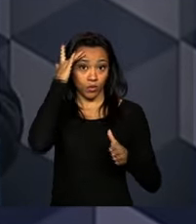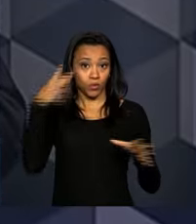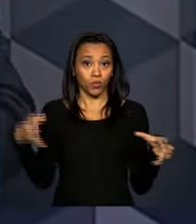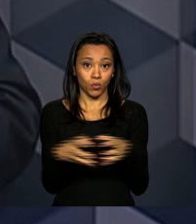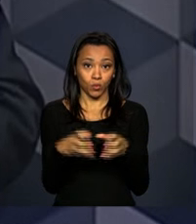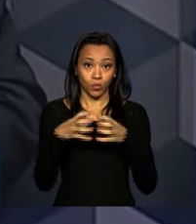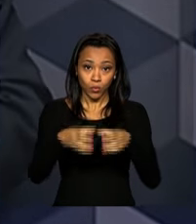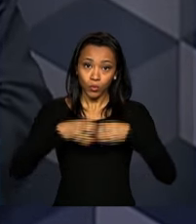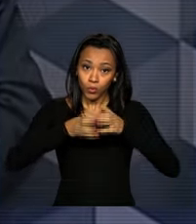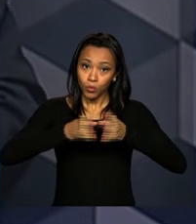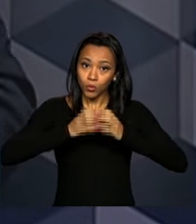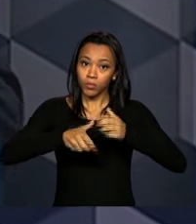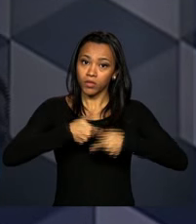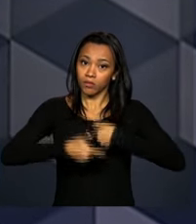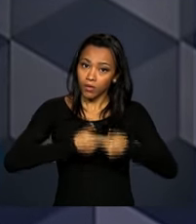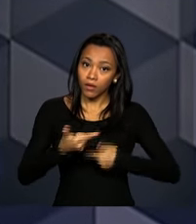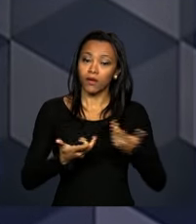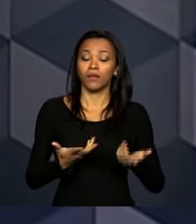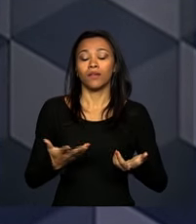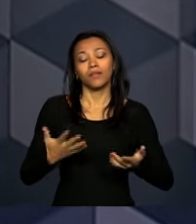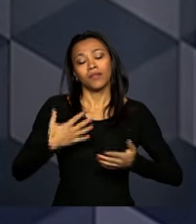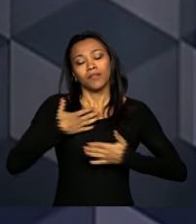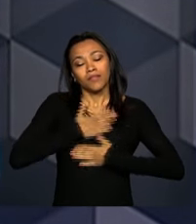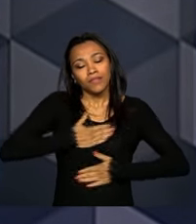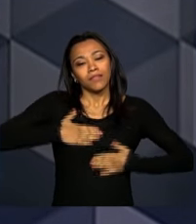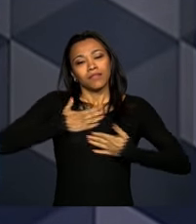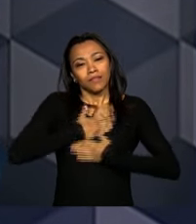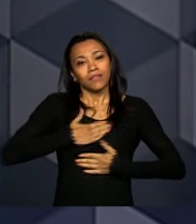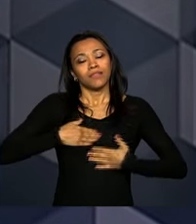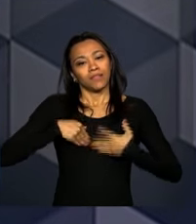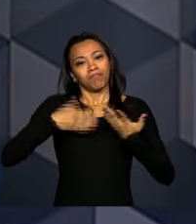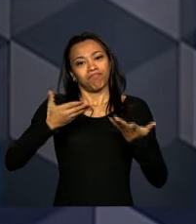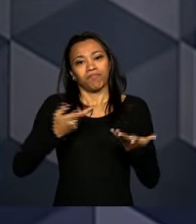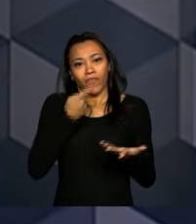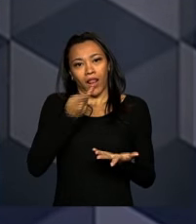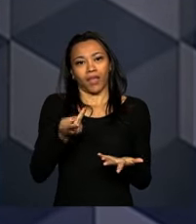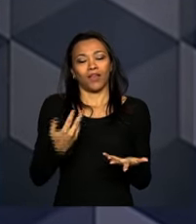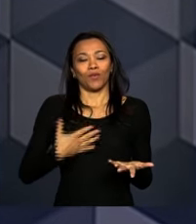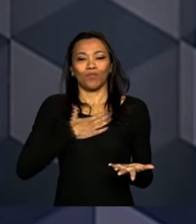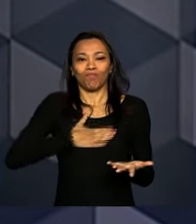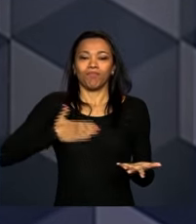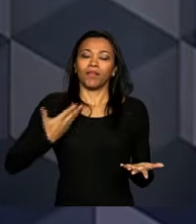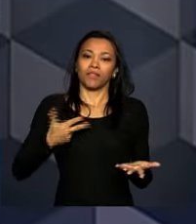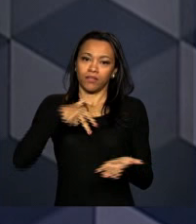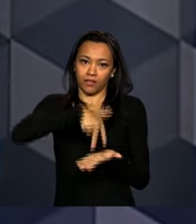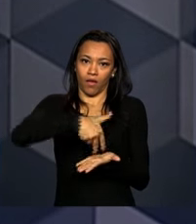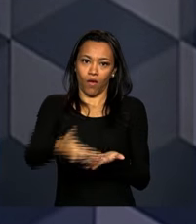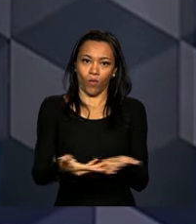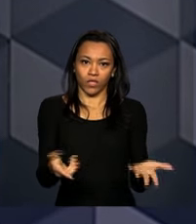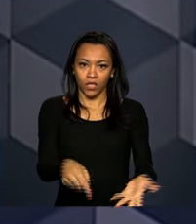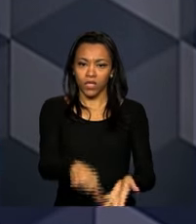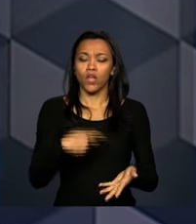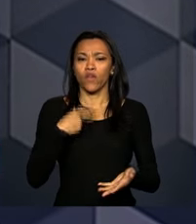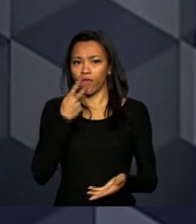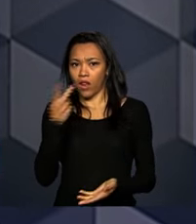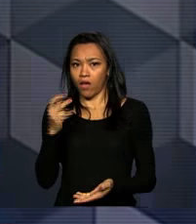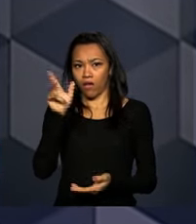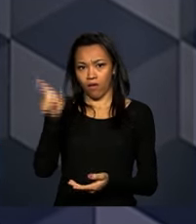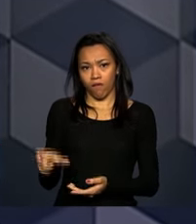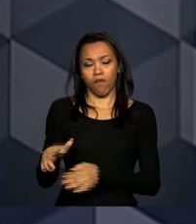equipe. Primeiro eu quero dizer da minha satisfação pessoal de estar aqui. Eu dizia ao presidente do